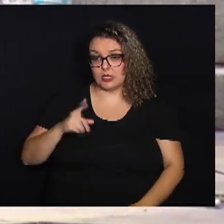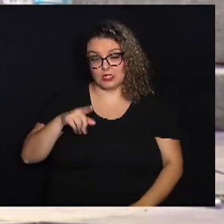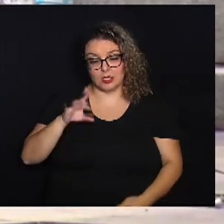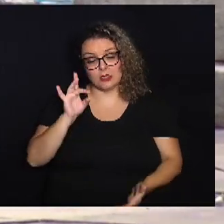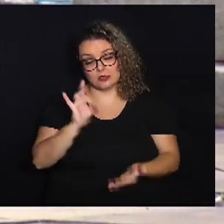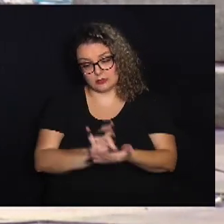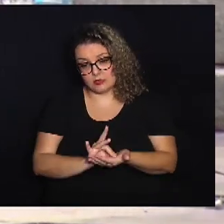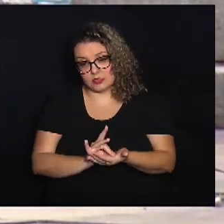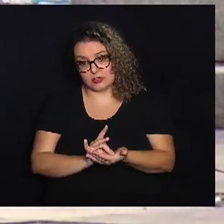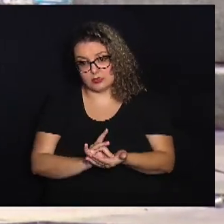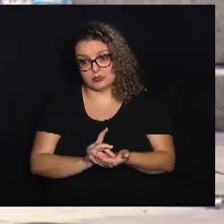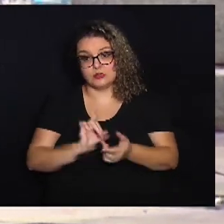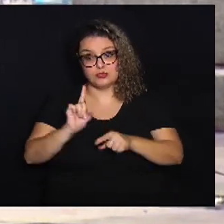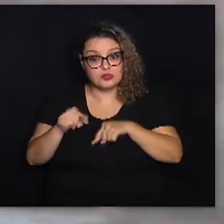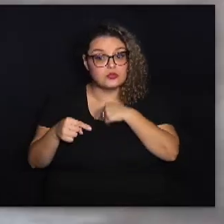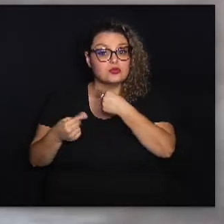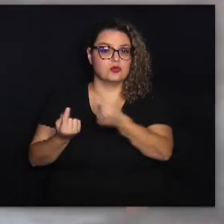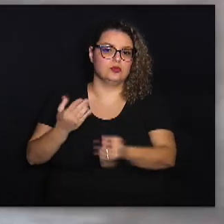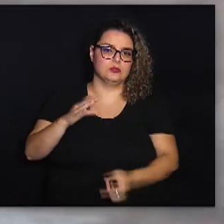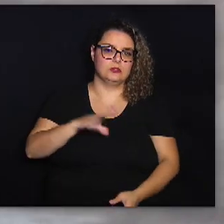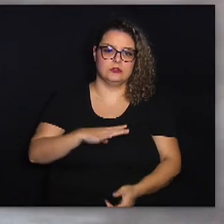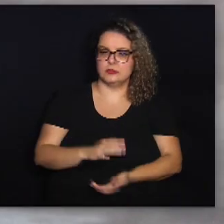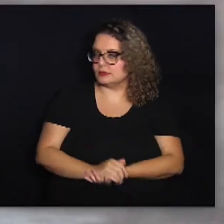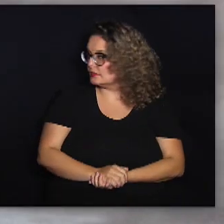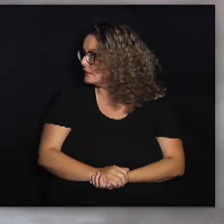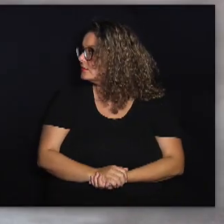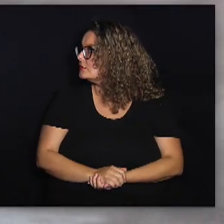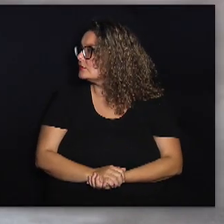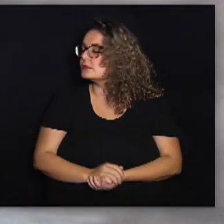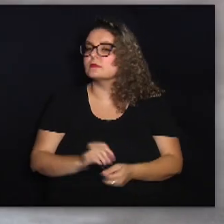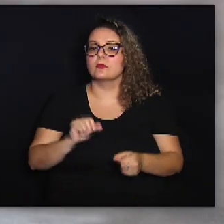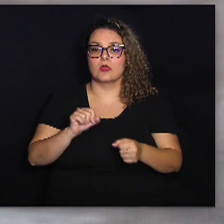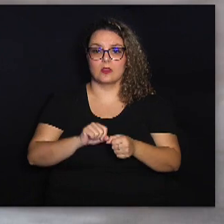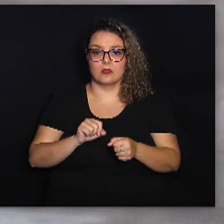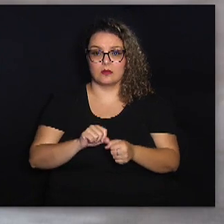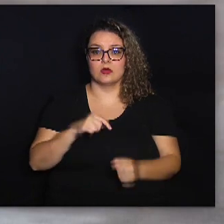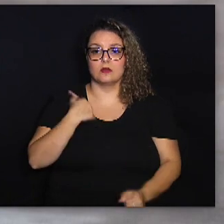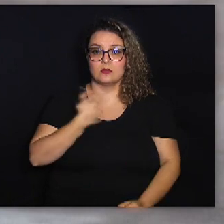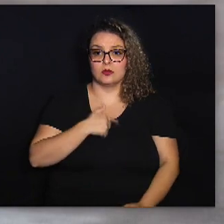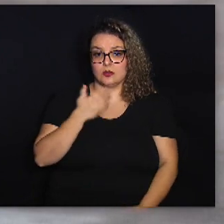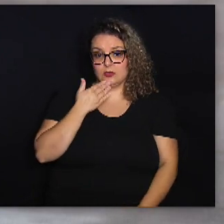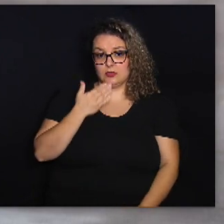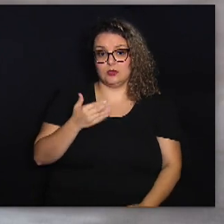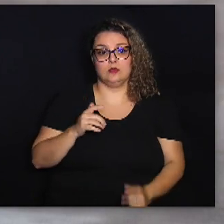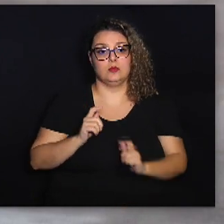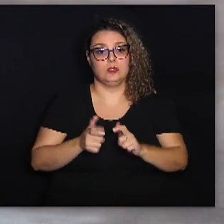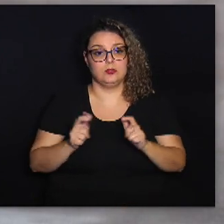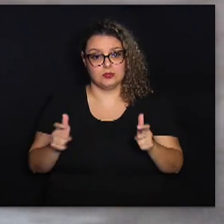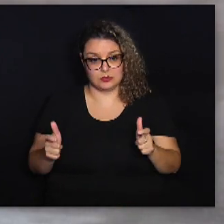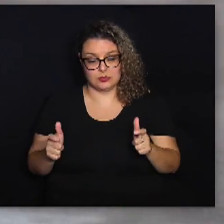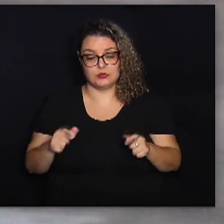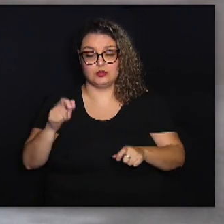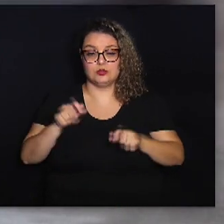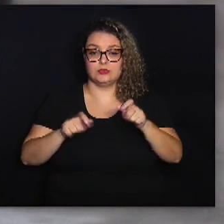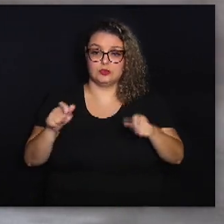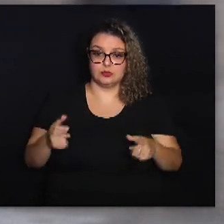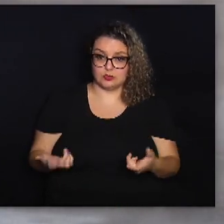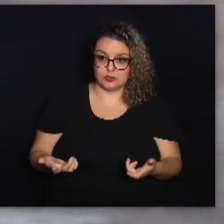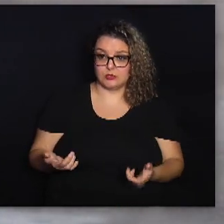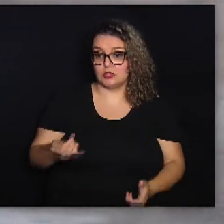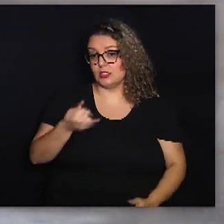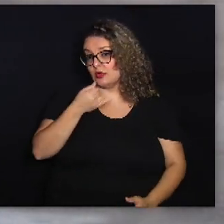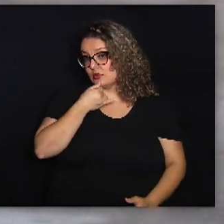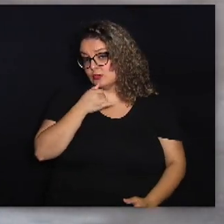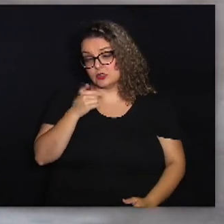verdade, de outras cidades. E isso faz com que a nossa demanda cresça de pessoas que, infelizmente,